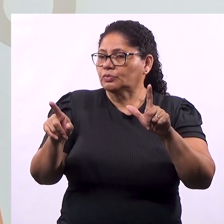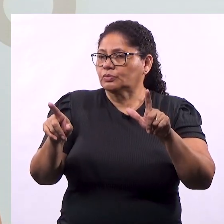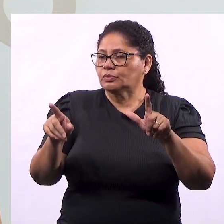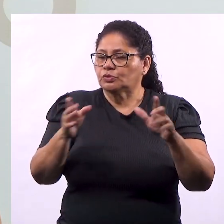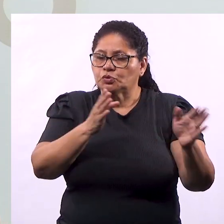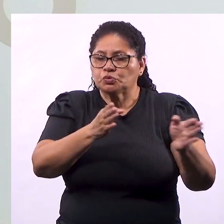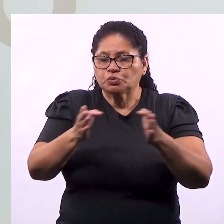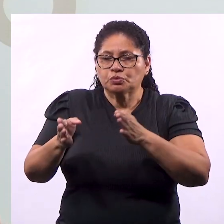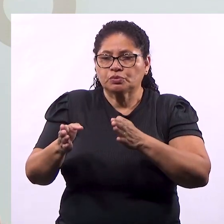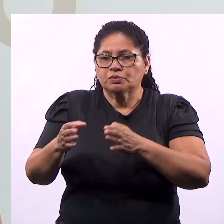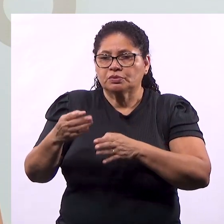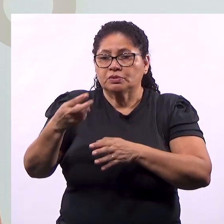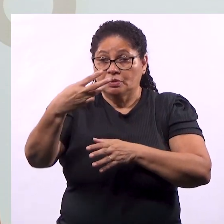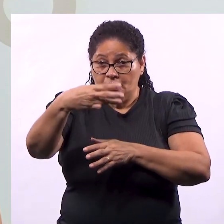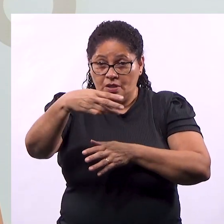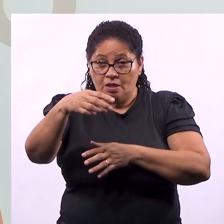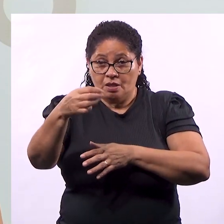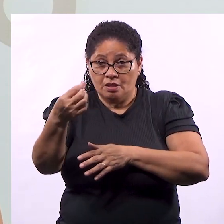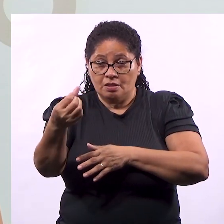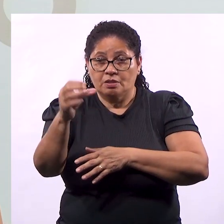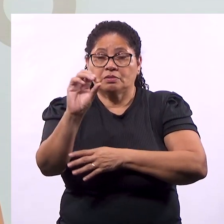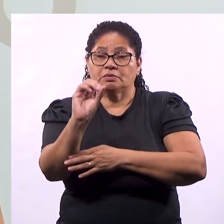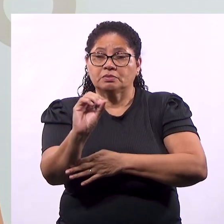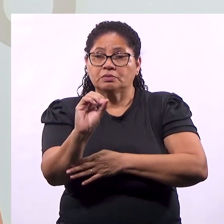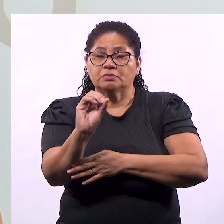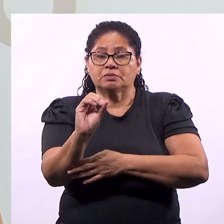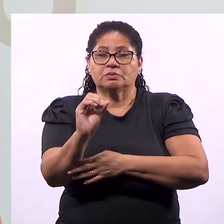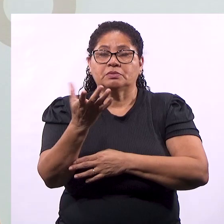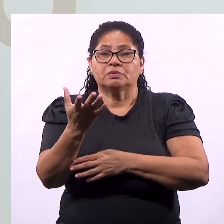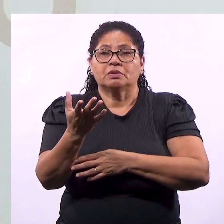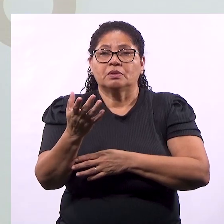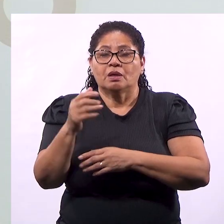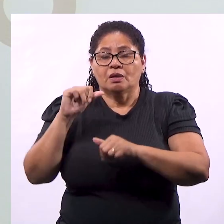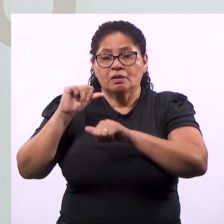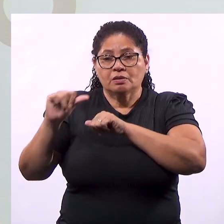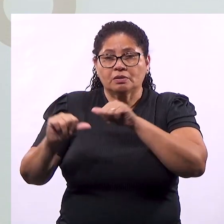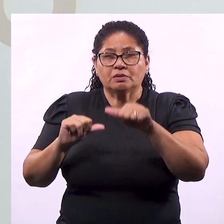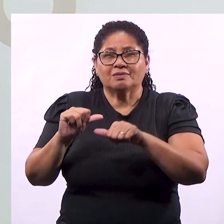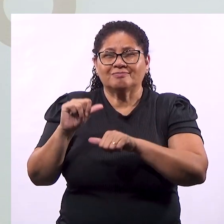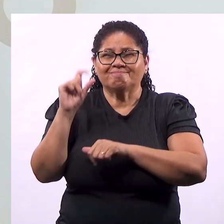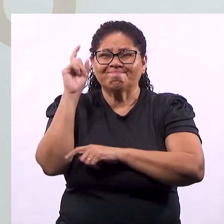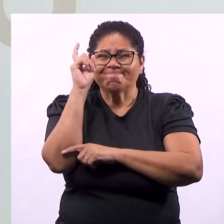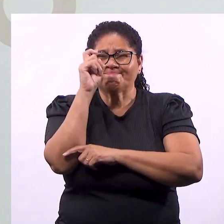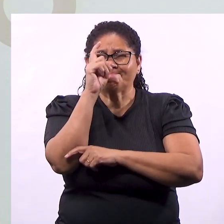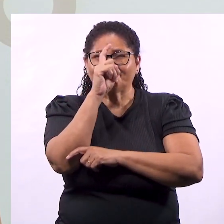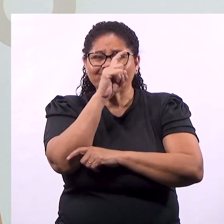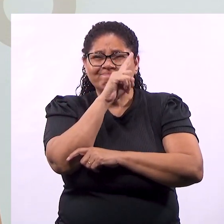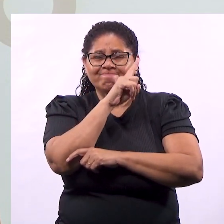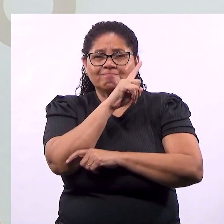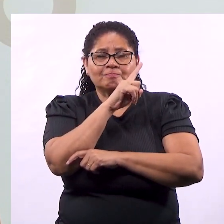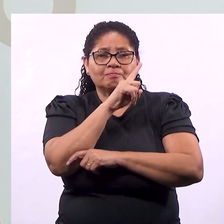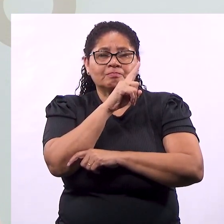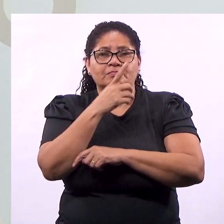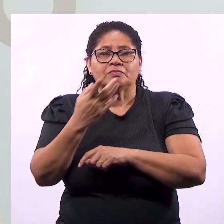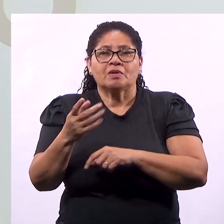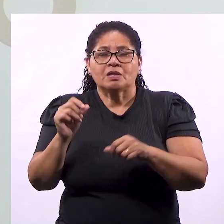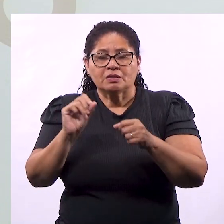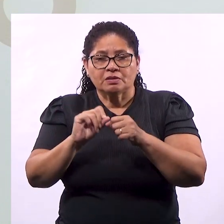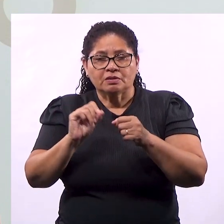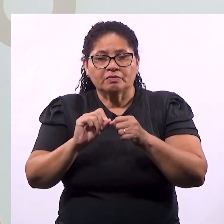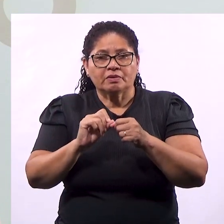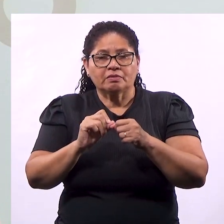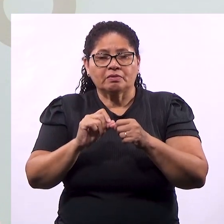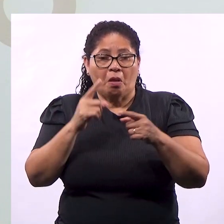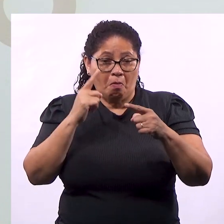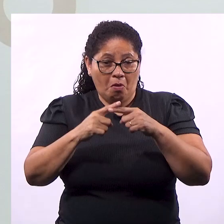níveis da avaliação 360 É uma avaliação muito difícil de implementação